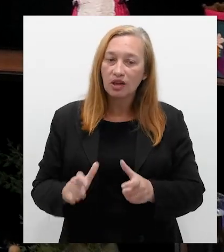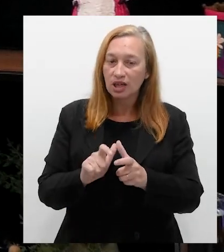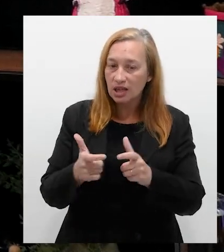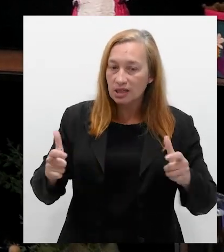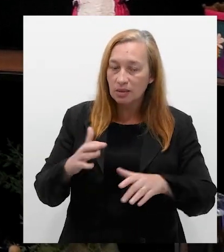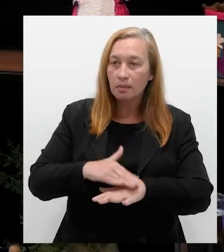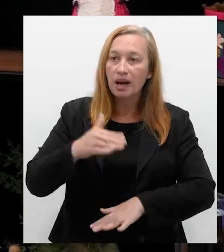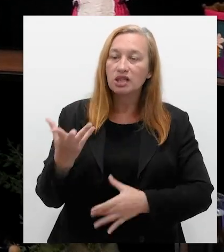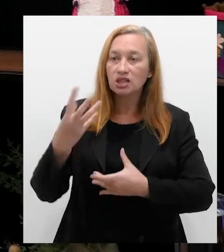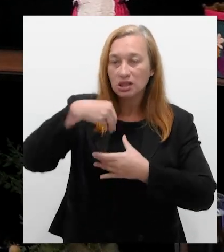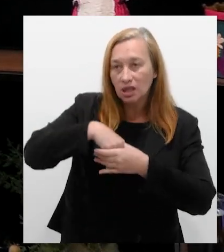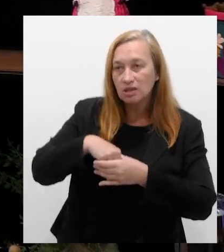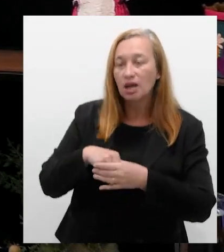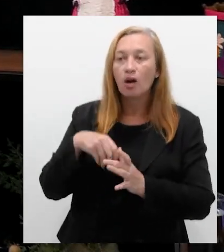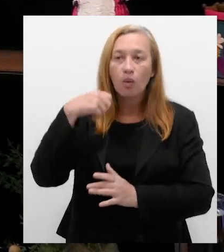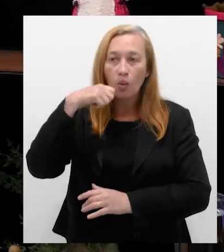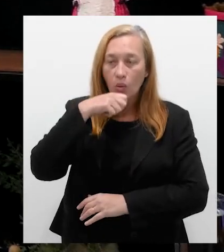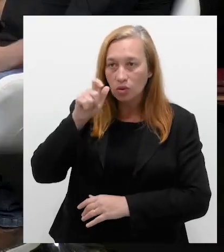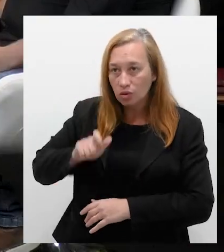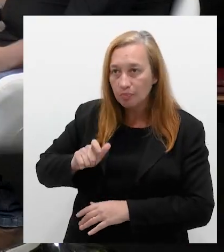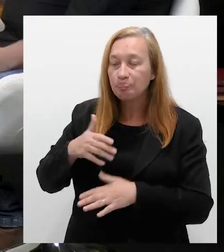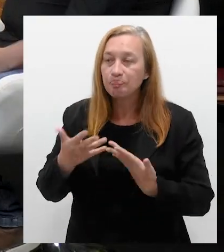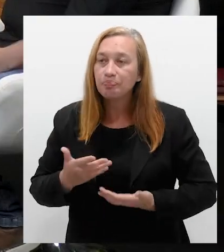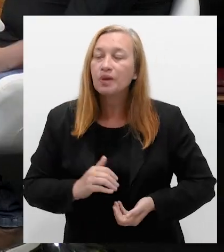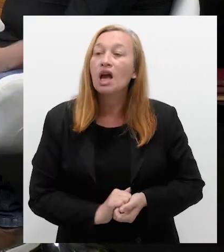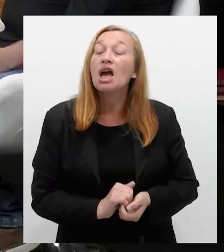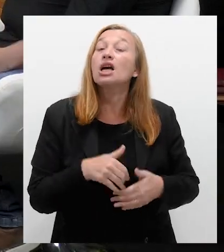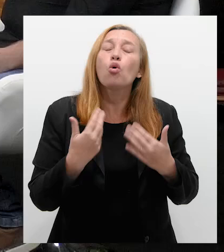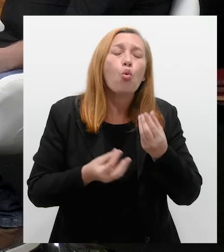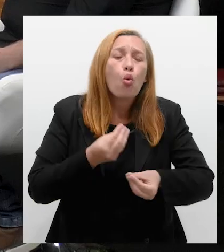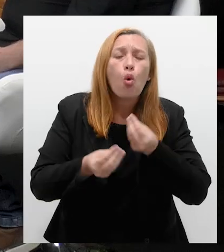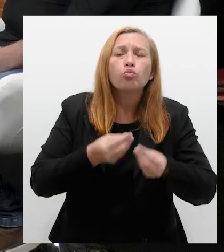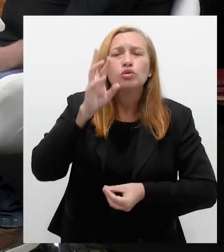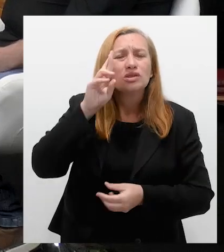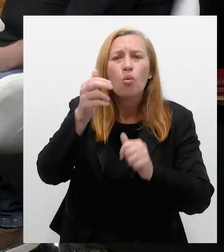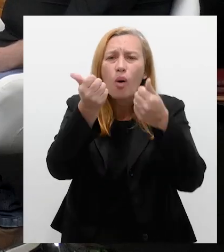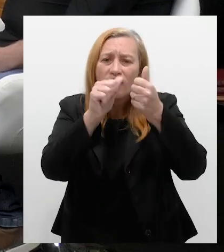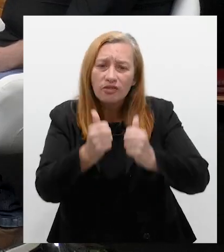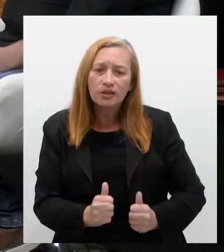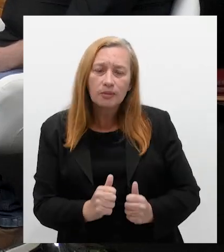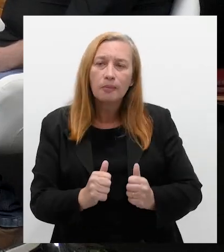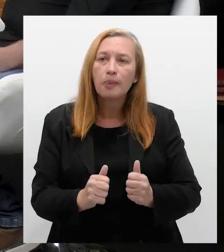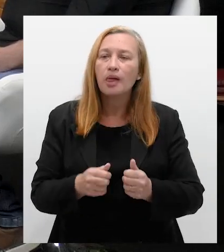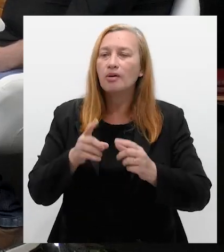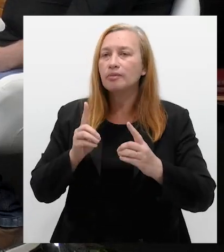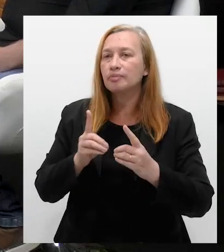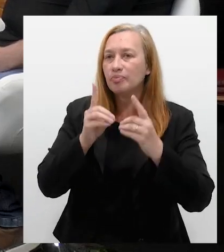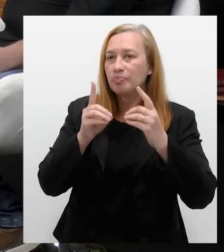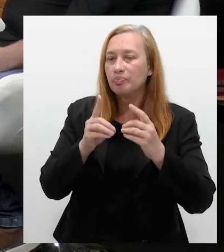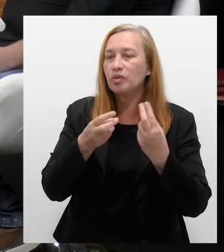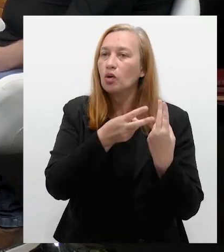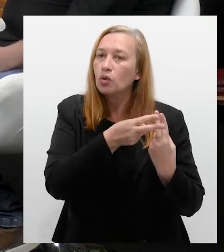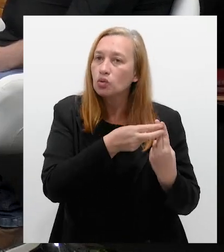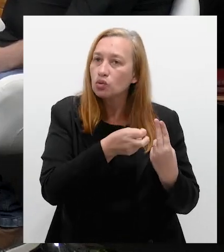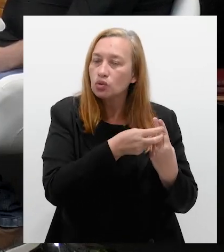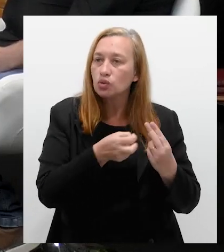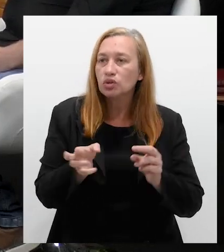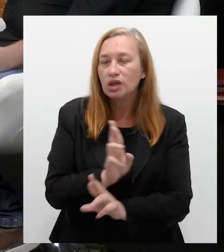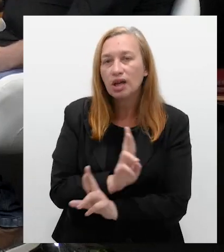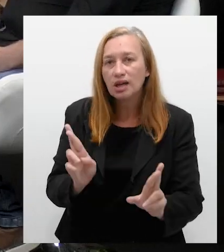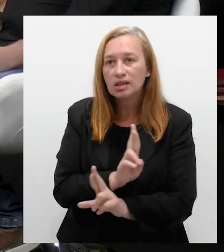cada vez mais dentro da odontologia. Quer dizer, como que o senhor avalia o atendimento do SUS, né, em